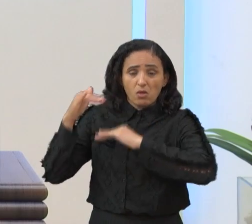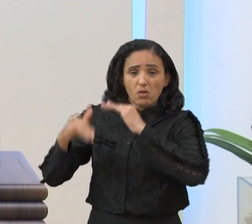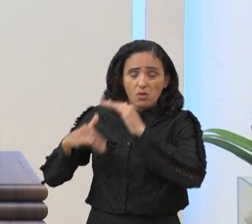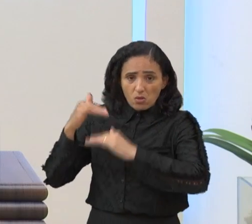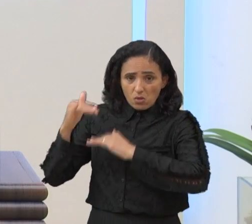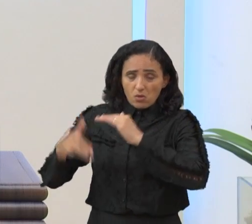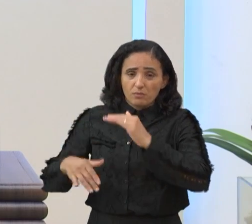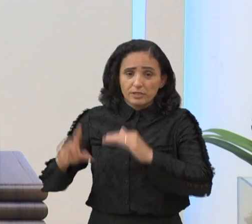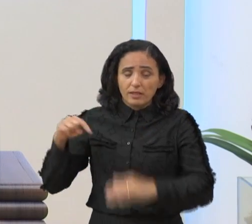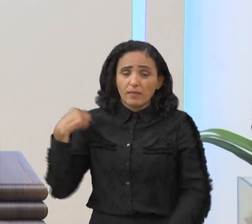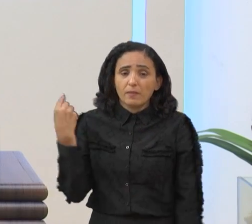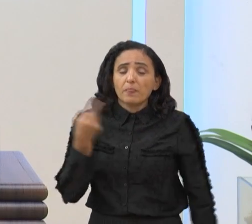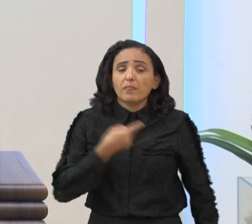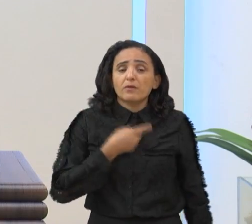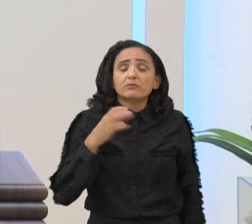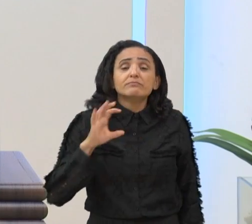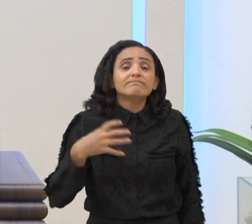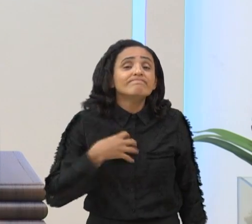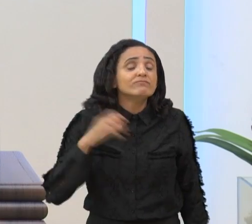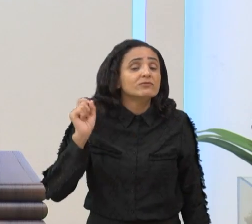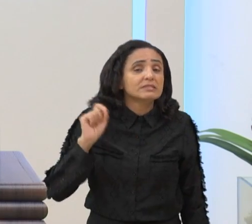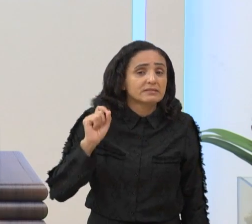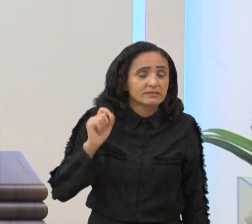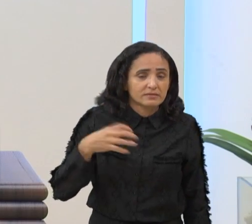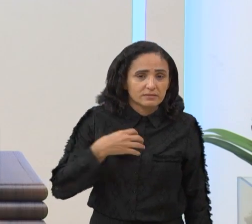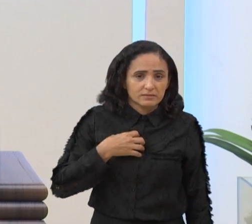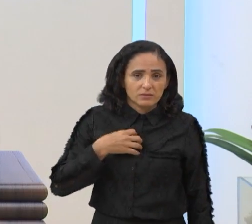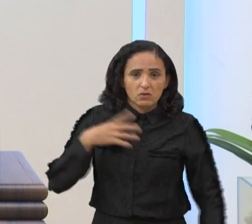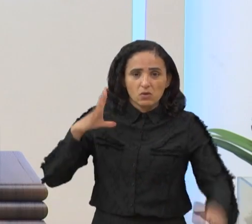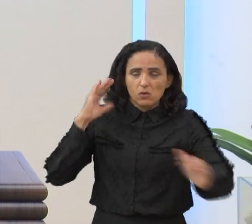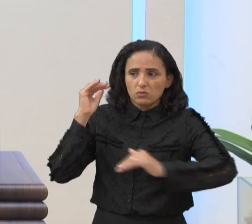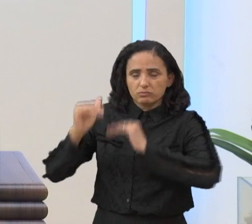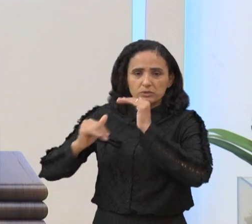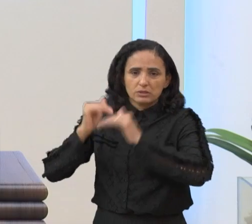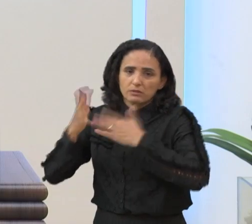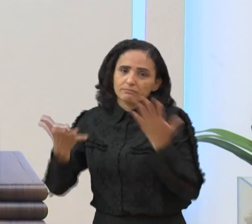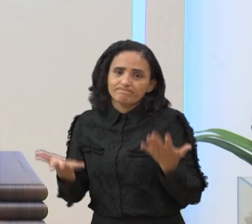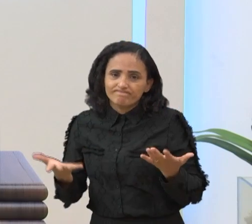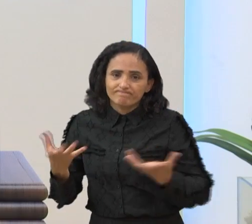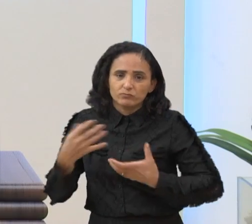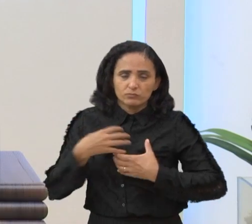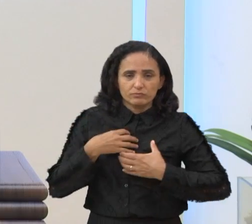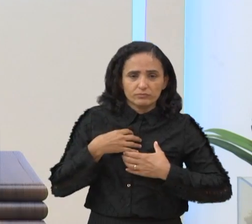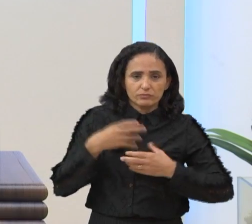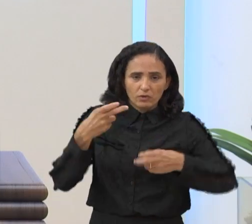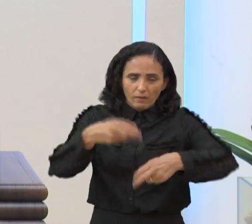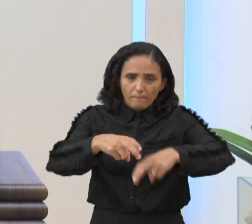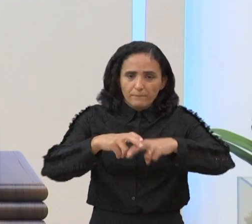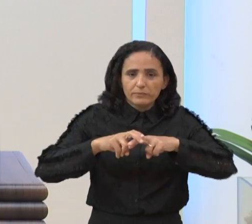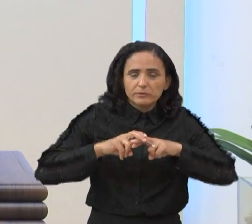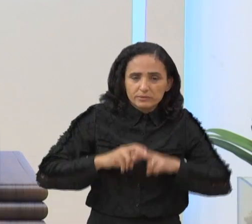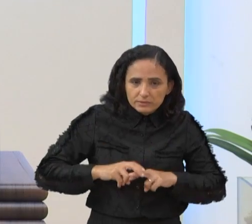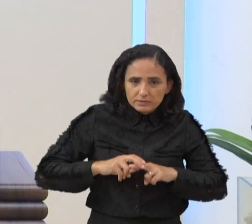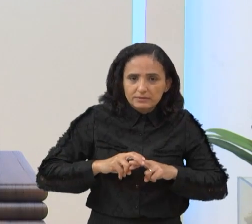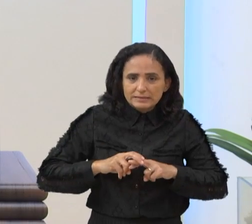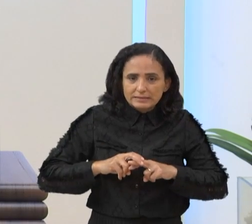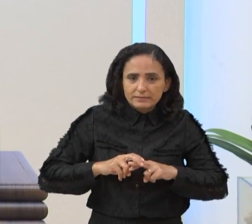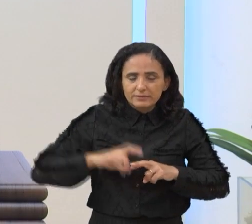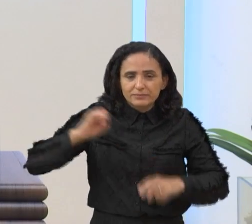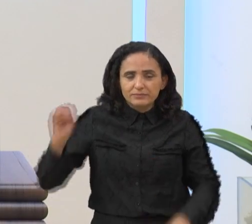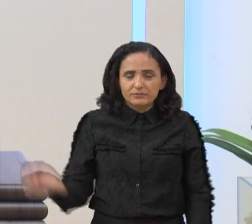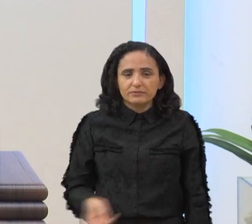somos nós diante de Deus, da sua sabedoria? Por isso se submeta como este